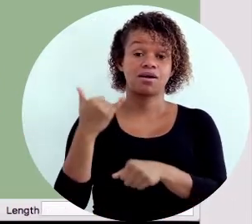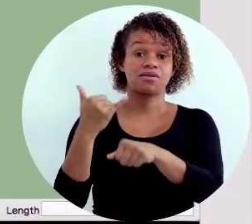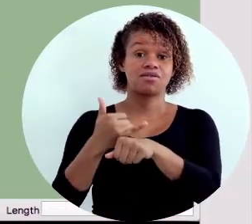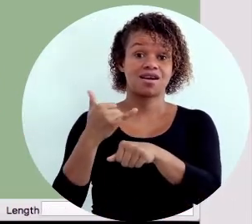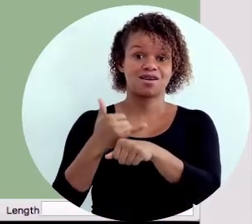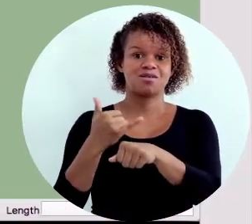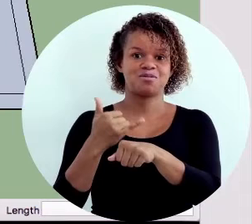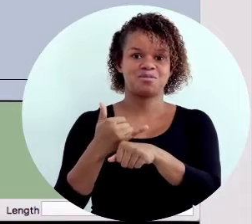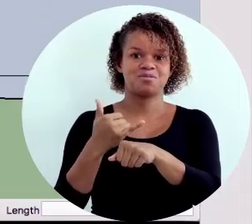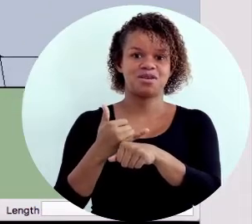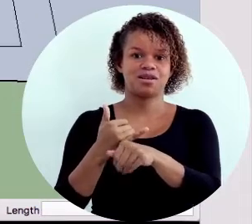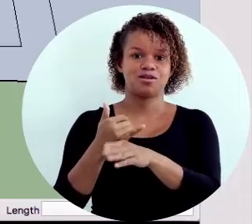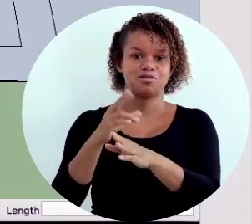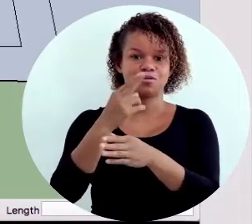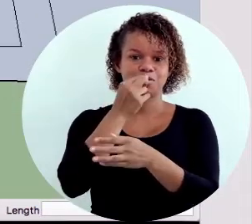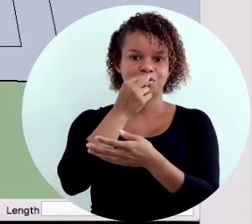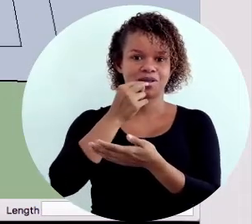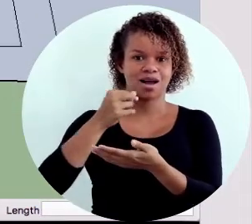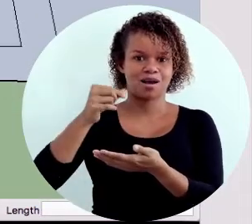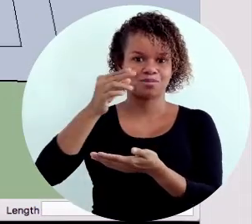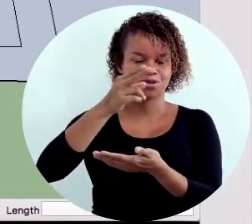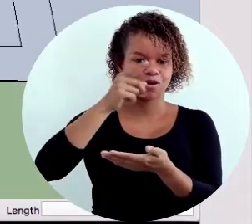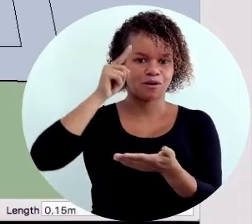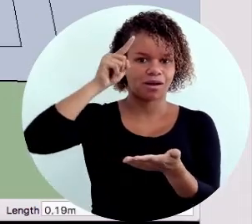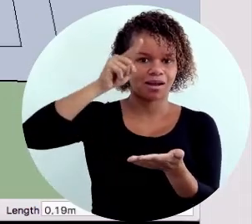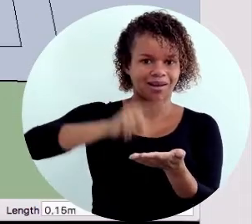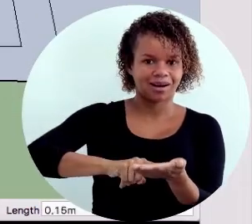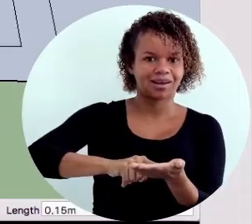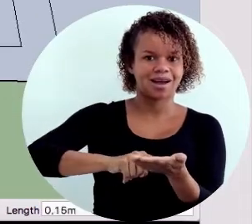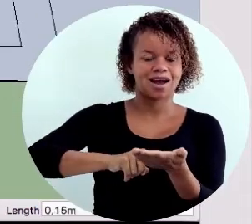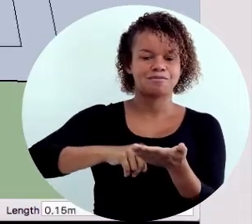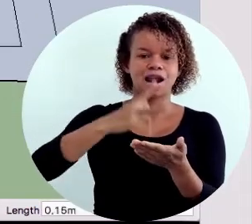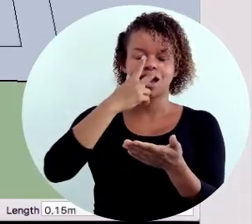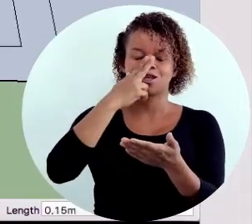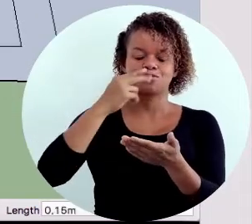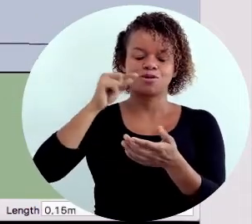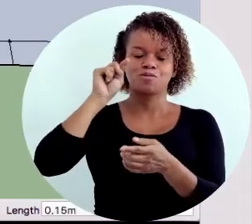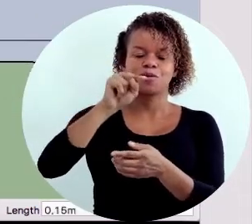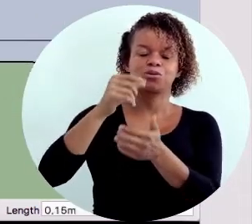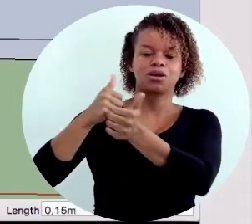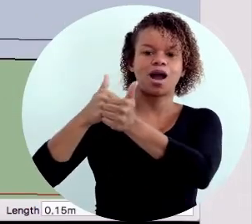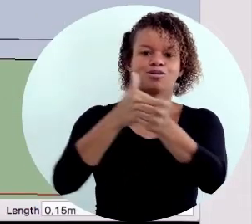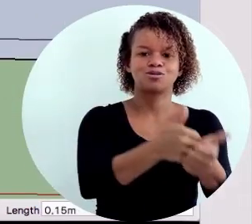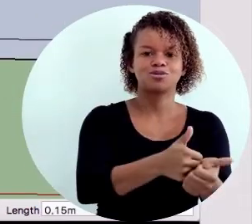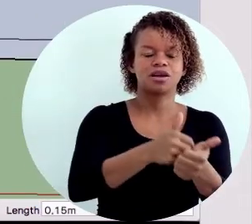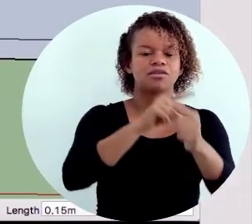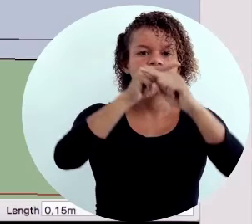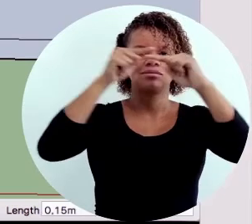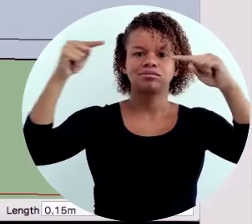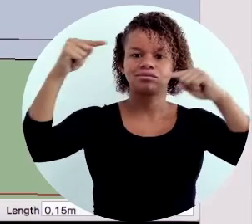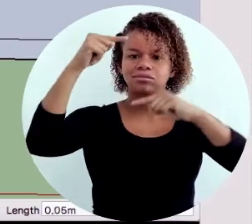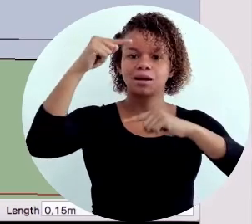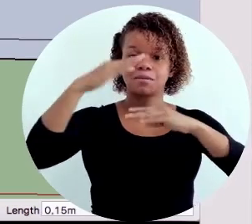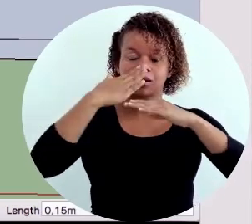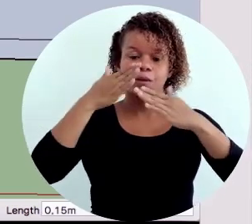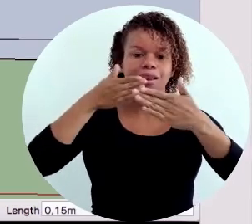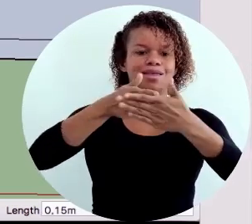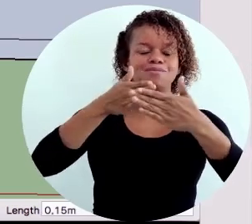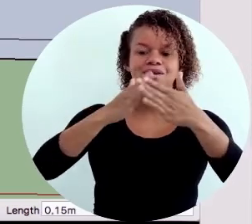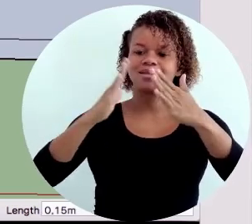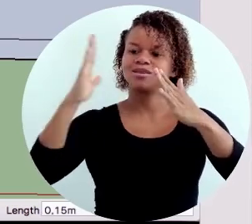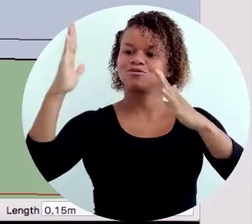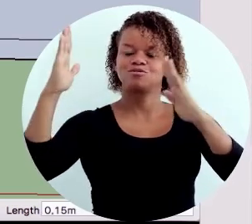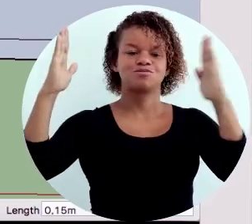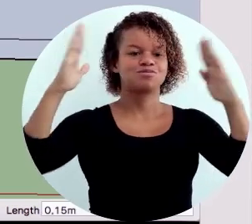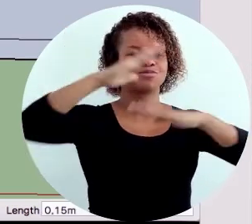E com a ferramenta do lápis, eu vou clicar sobre o ponto guia e definir essas duas linhas externas do